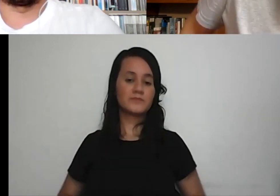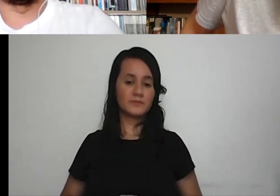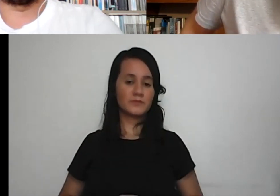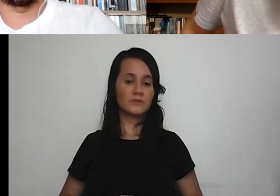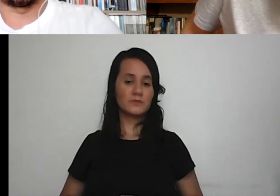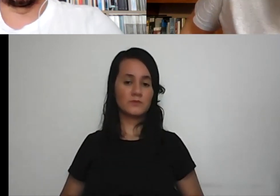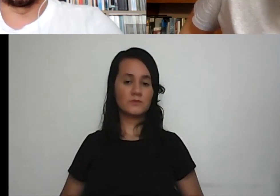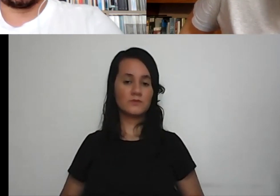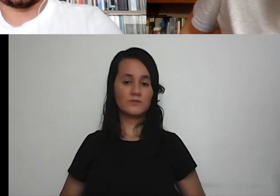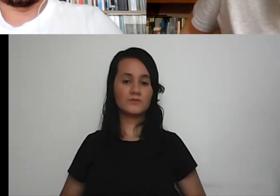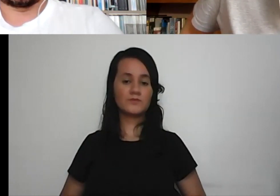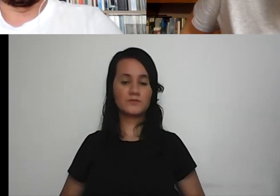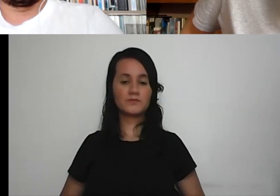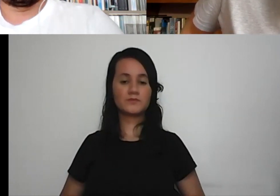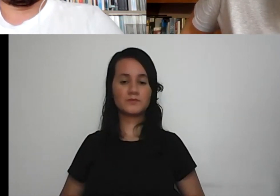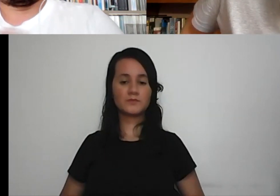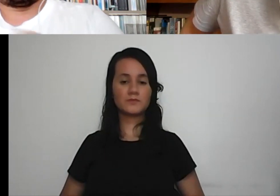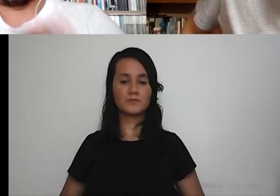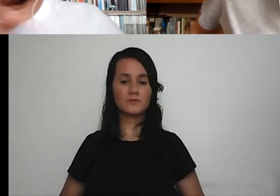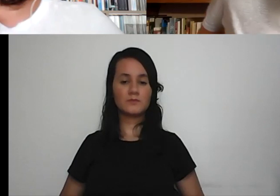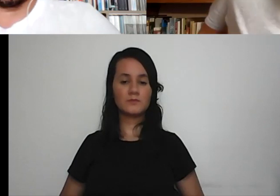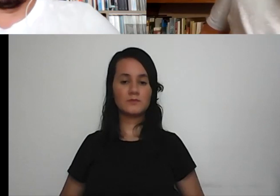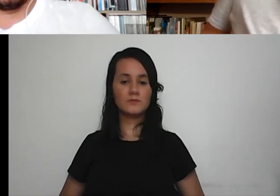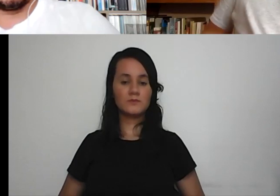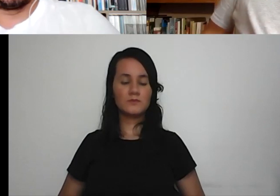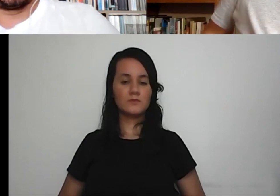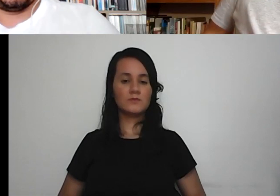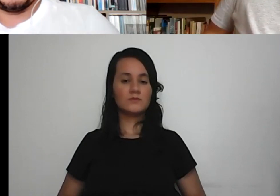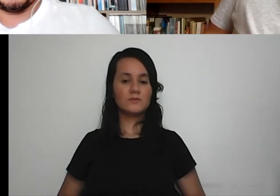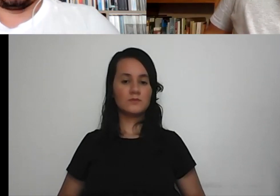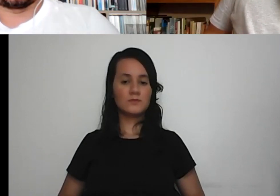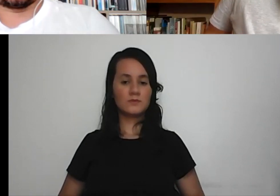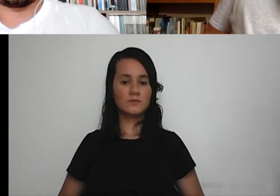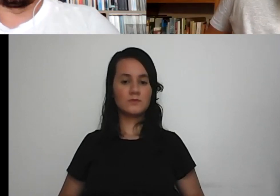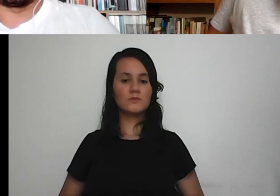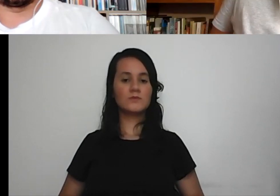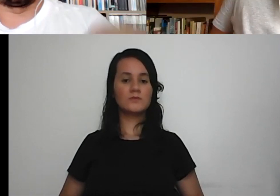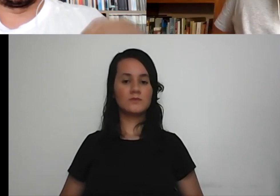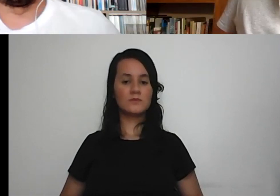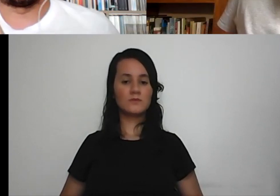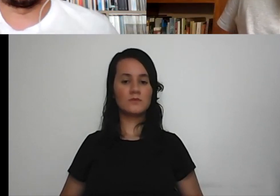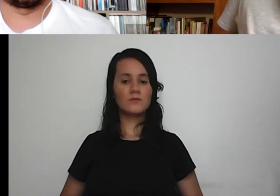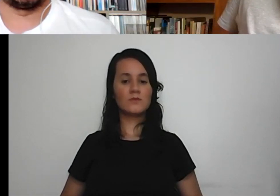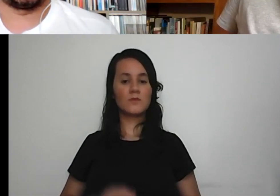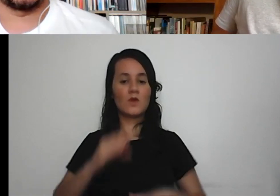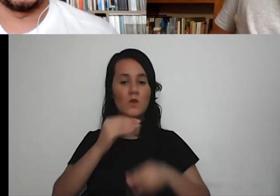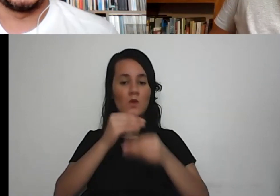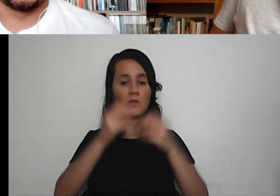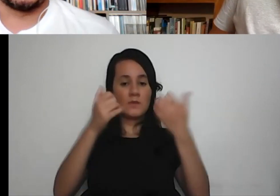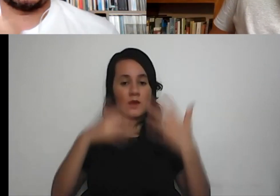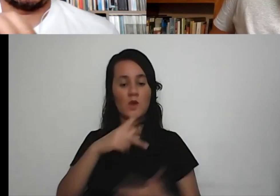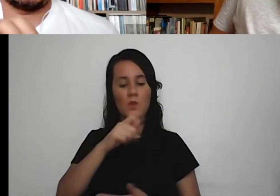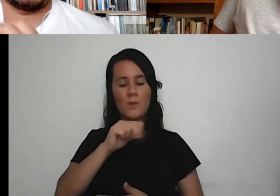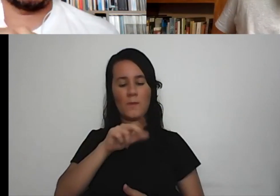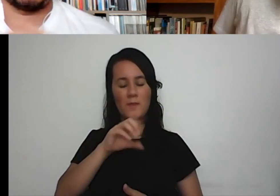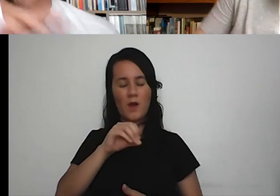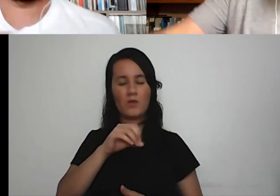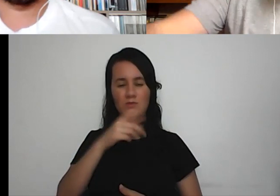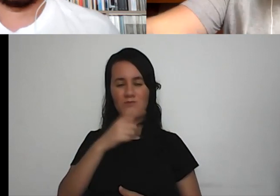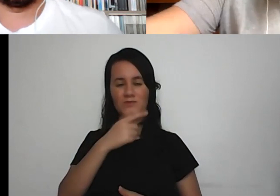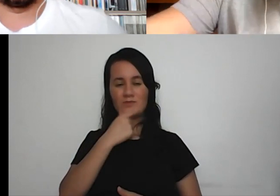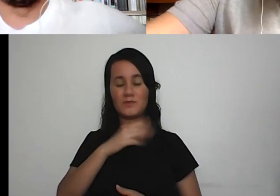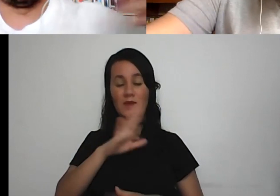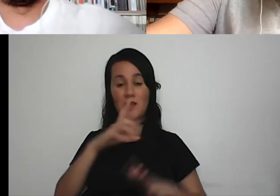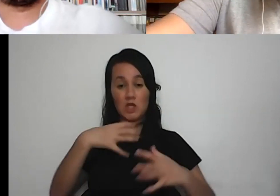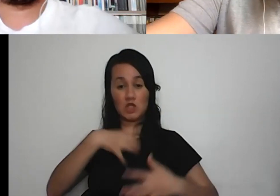essa coisa funcionando. Agora, feito esse caminho, né? Só completando aqui do Paulo Henrique, assim, feito